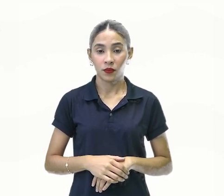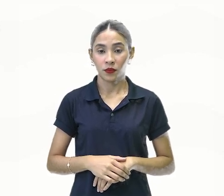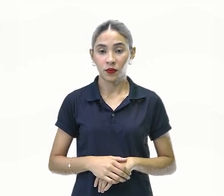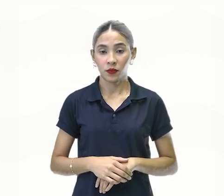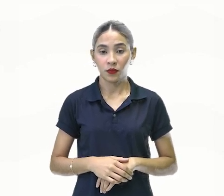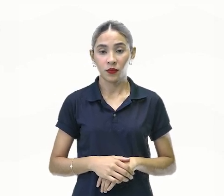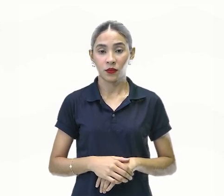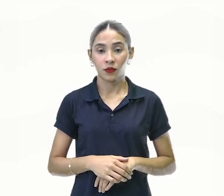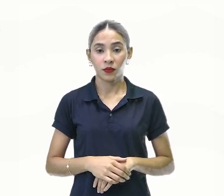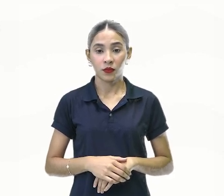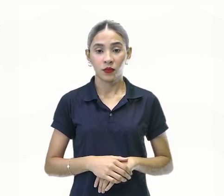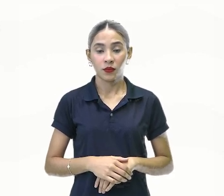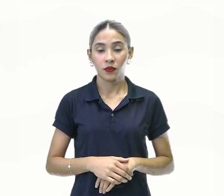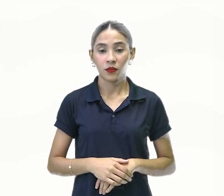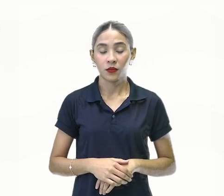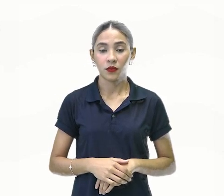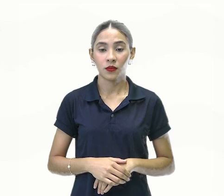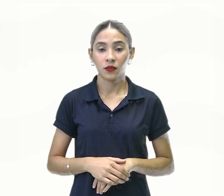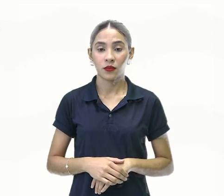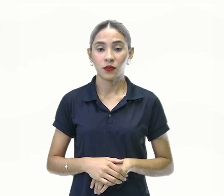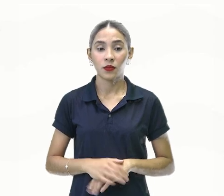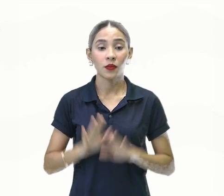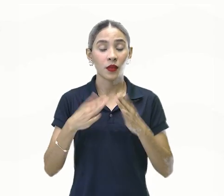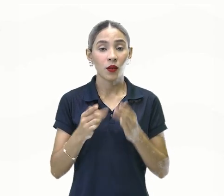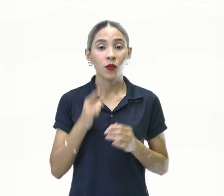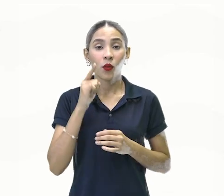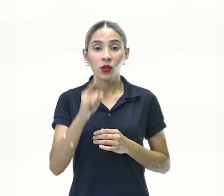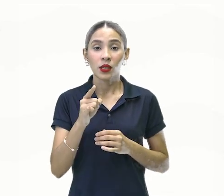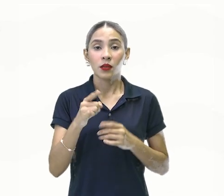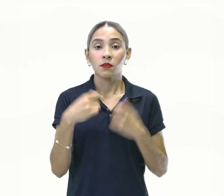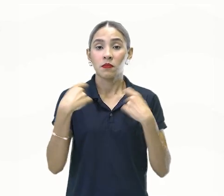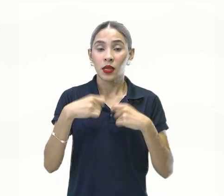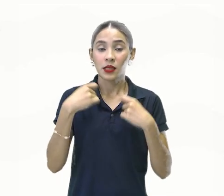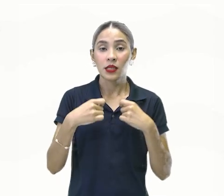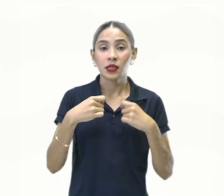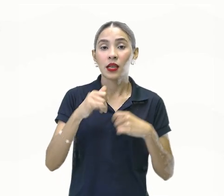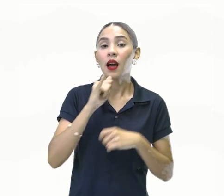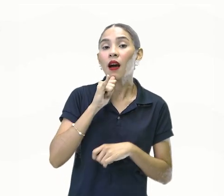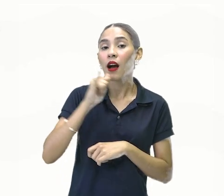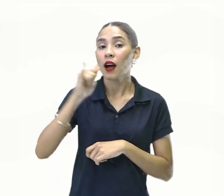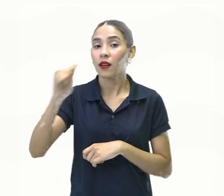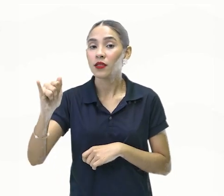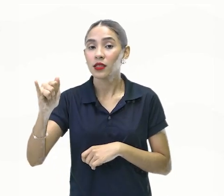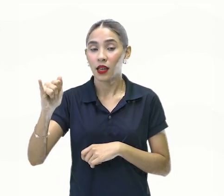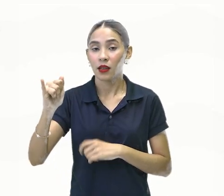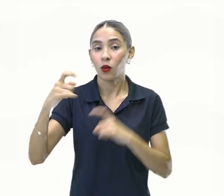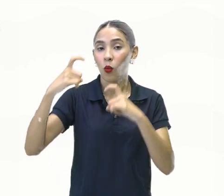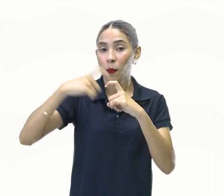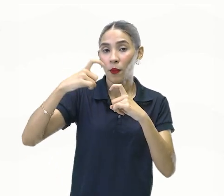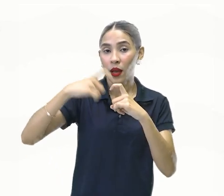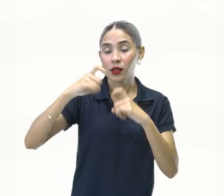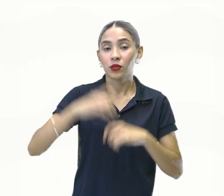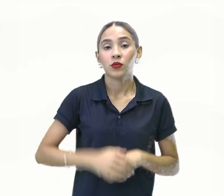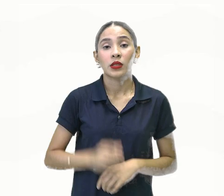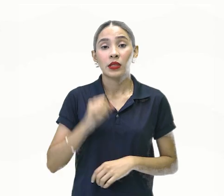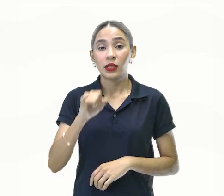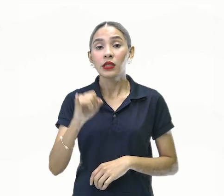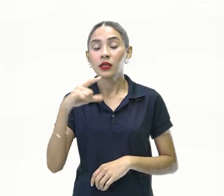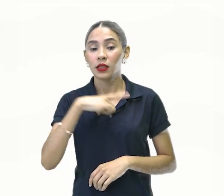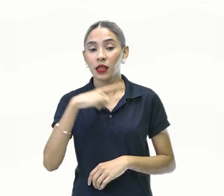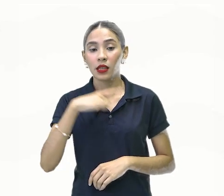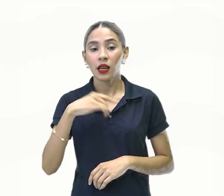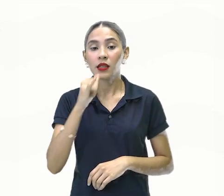of stomach ulcers. Então, para você deve informar o doutor, né, o médico, se você